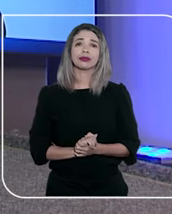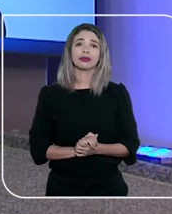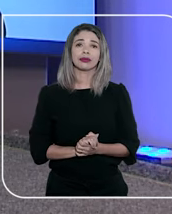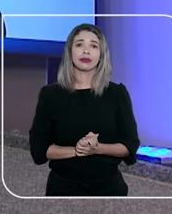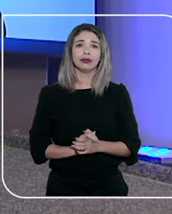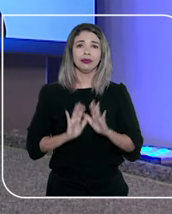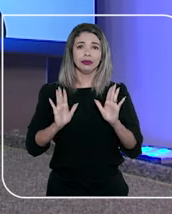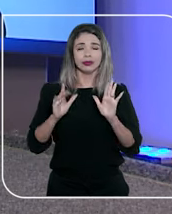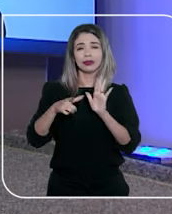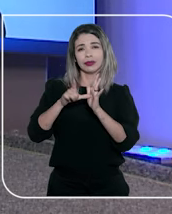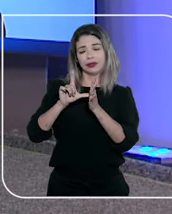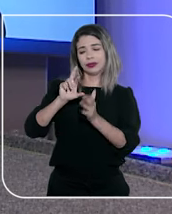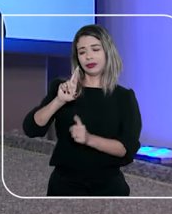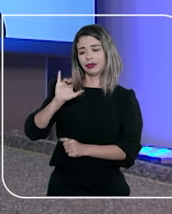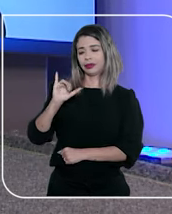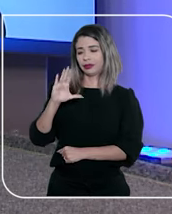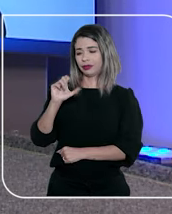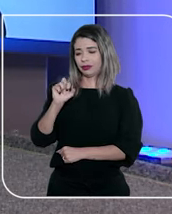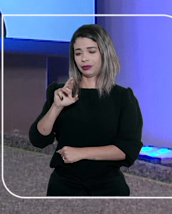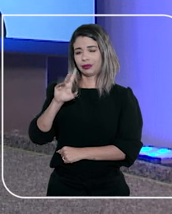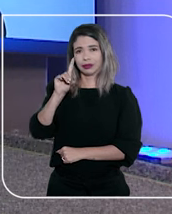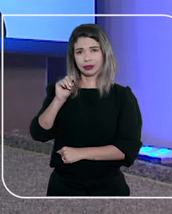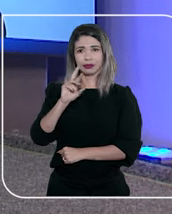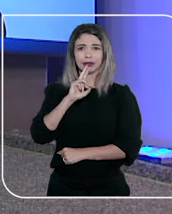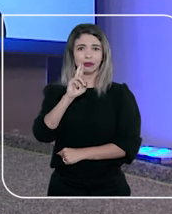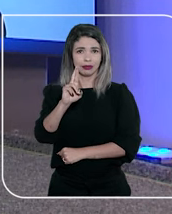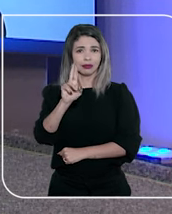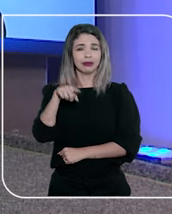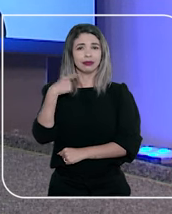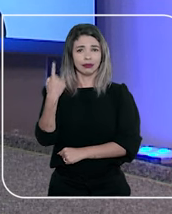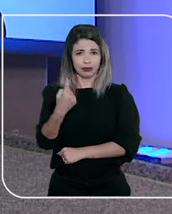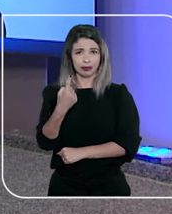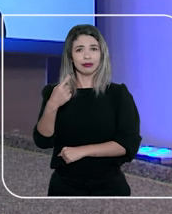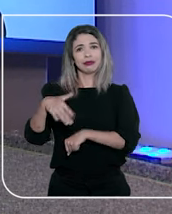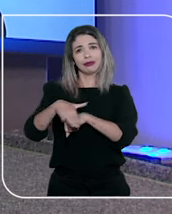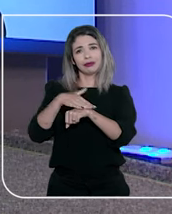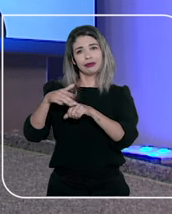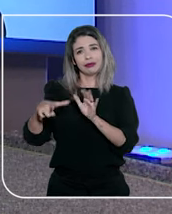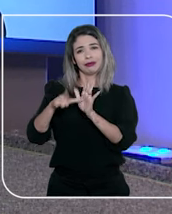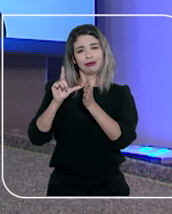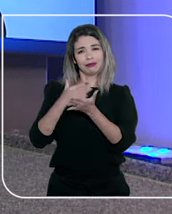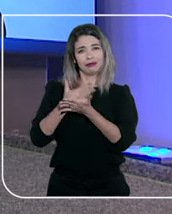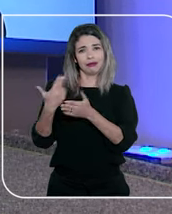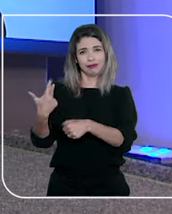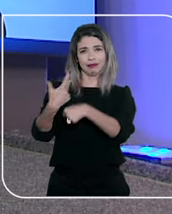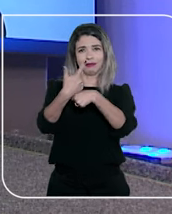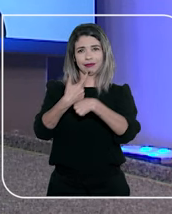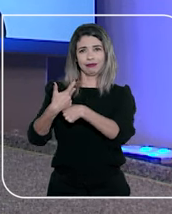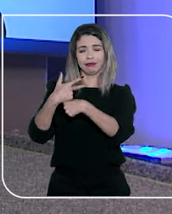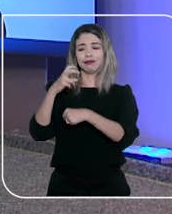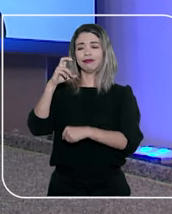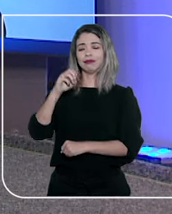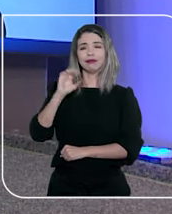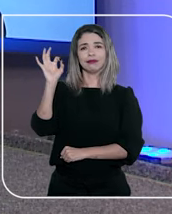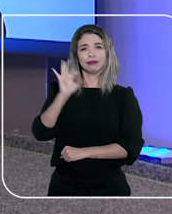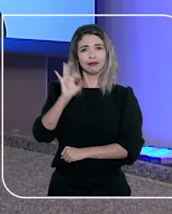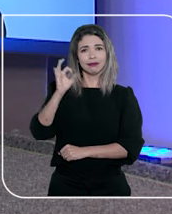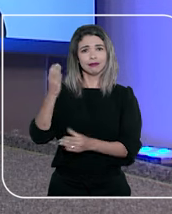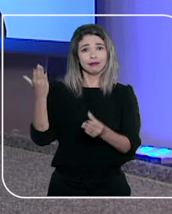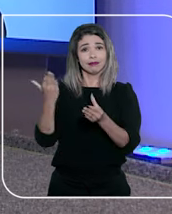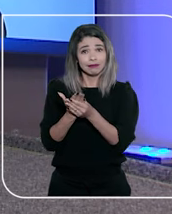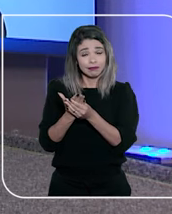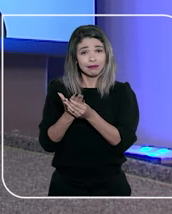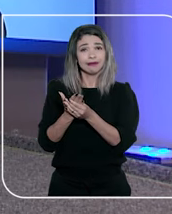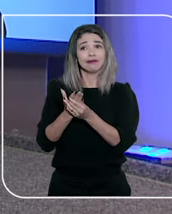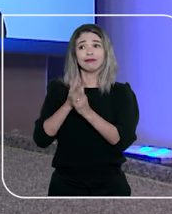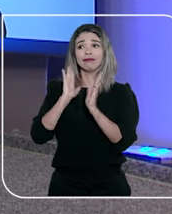gente estava falando antes de começarmos essa gravação, que 50% das demandas elas são judicializadas sem que haja essa